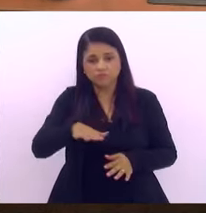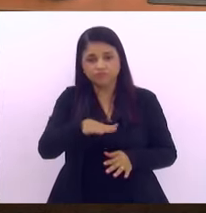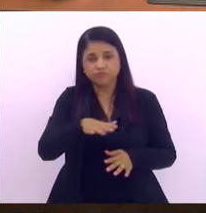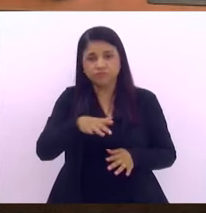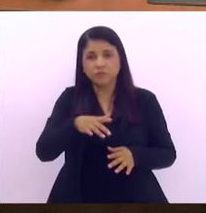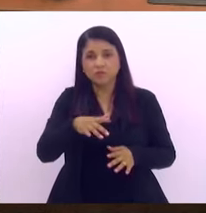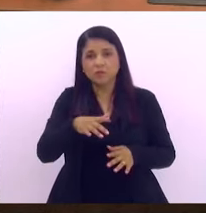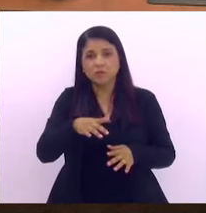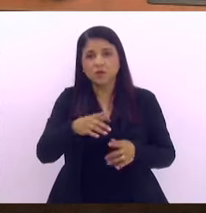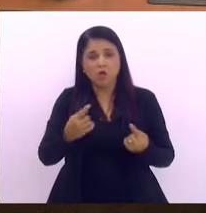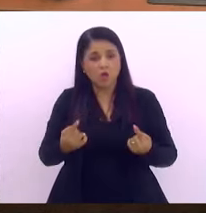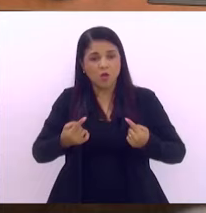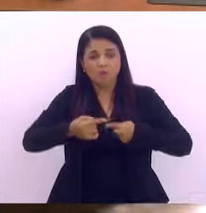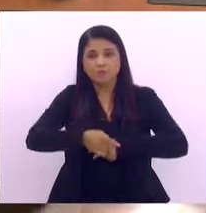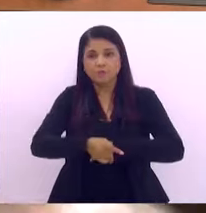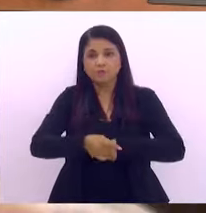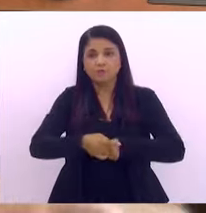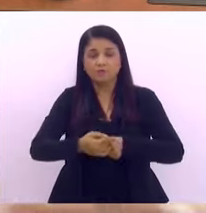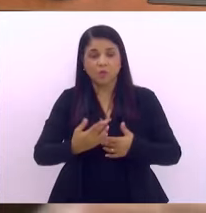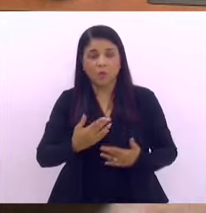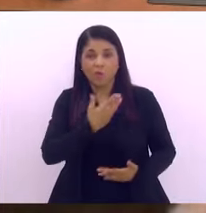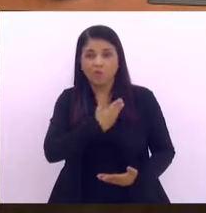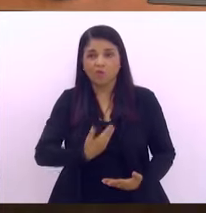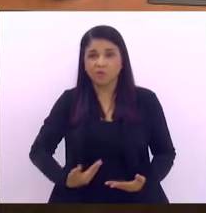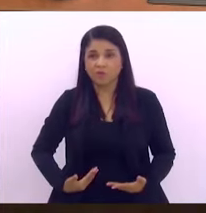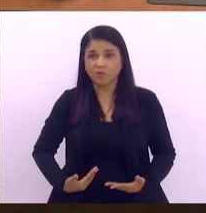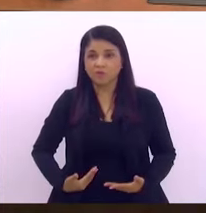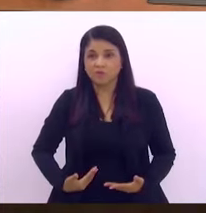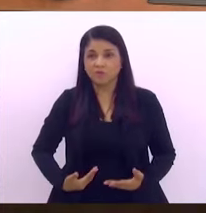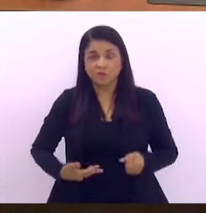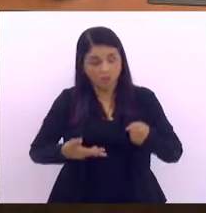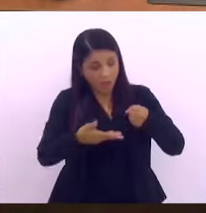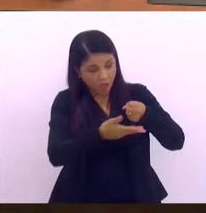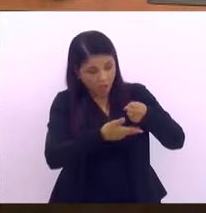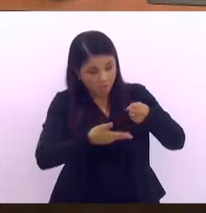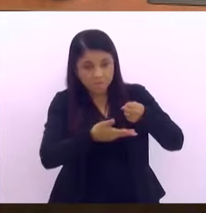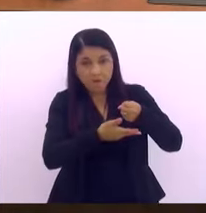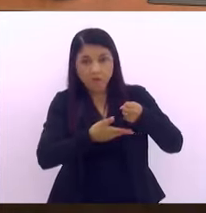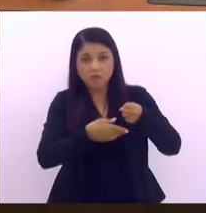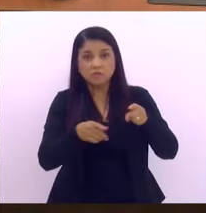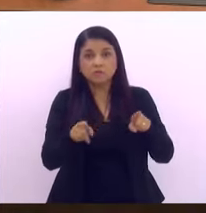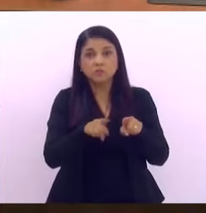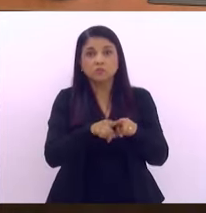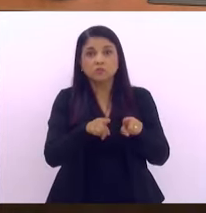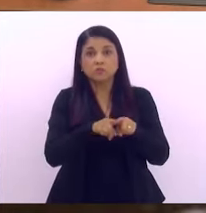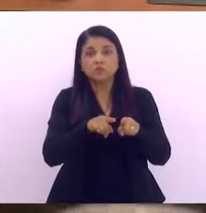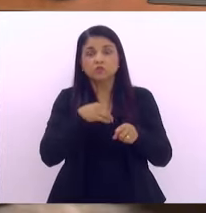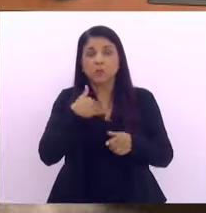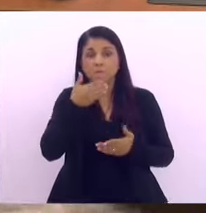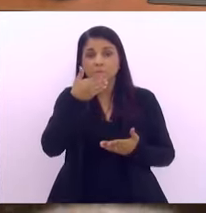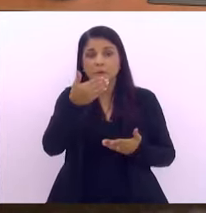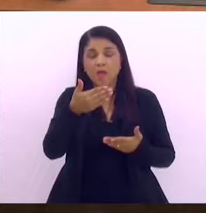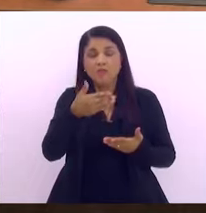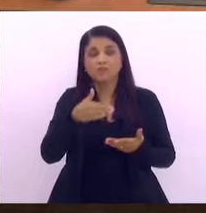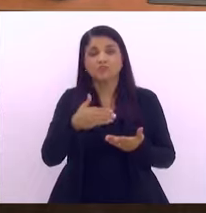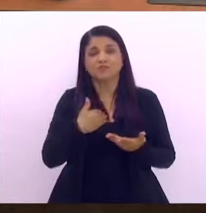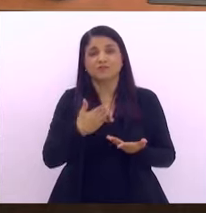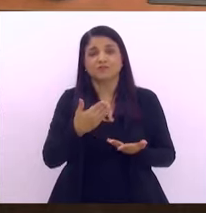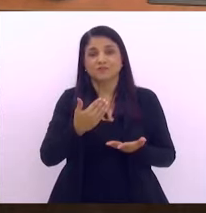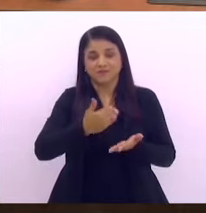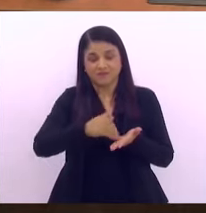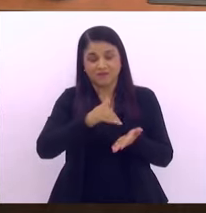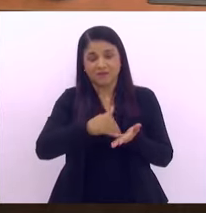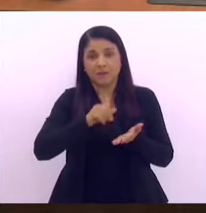Como é que a gente vai fazer oposição ao governo se a própria base, todo dia, perde a cabeça de um secretário? Eu acho,